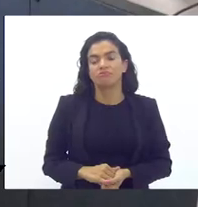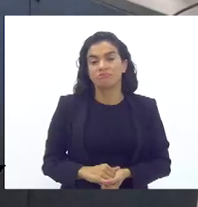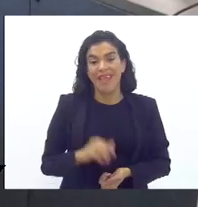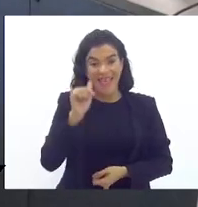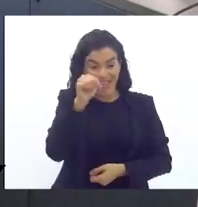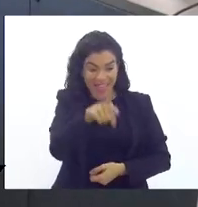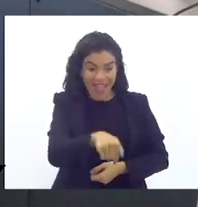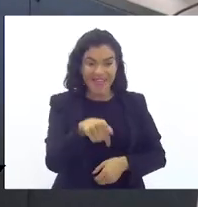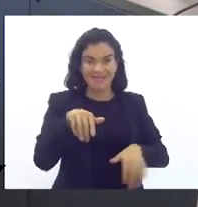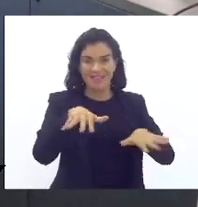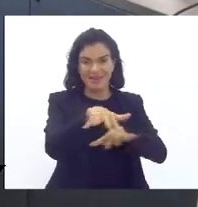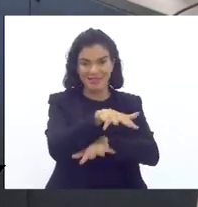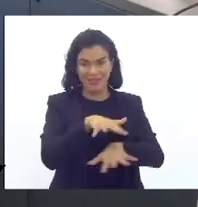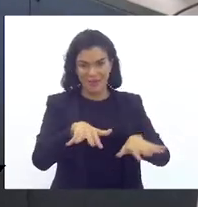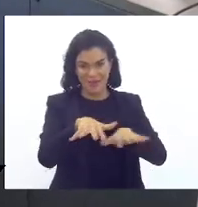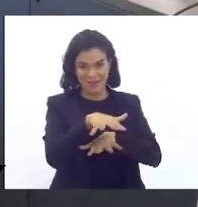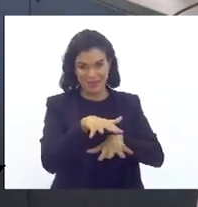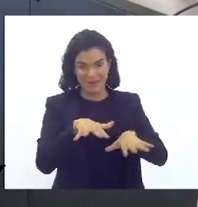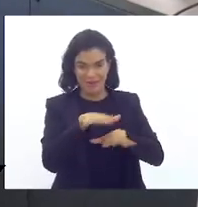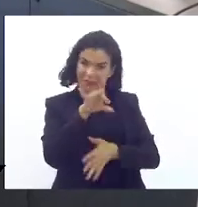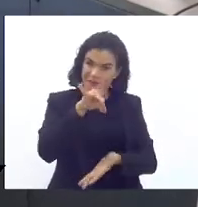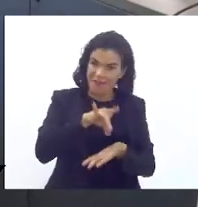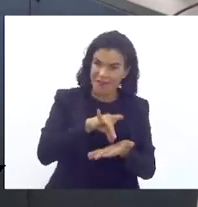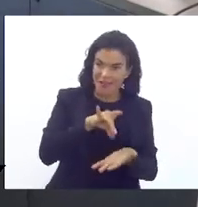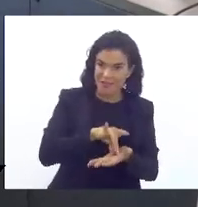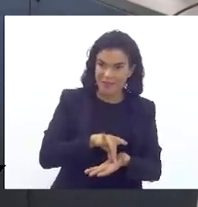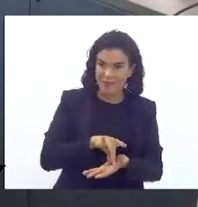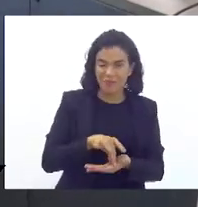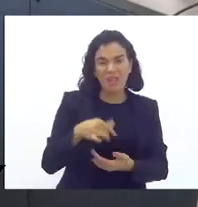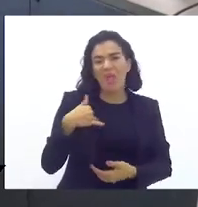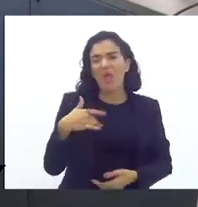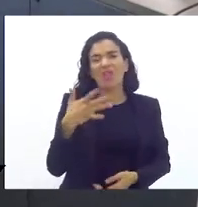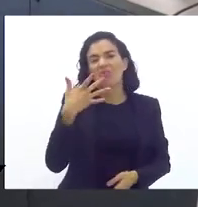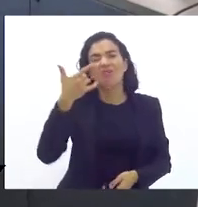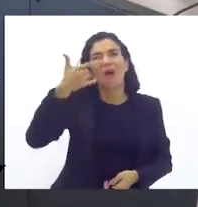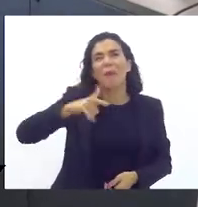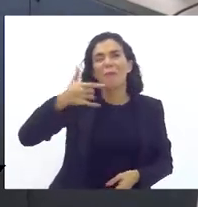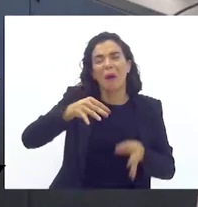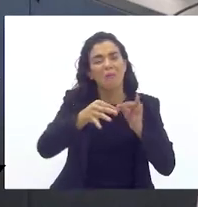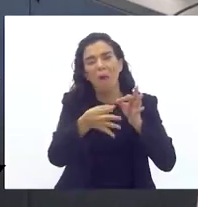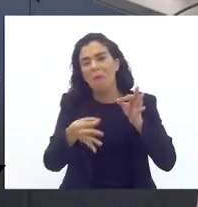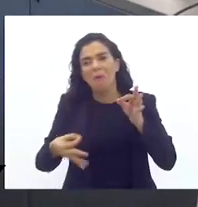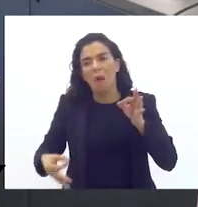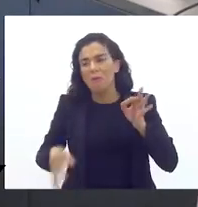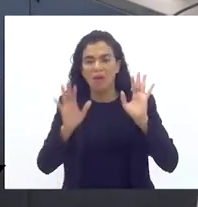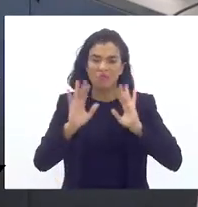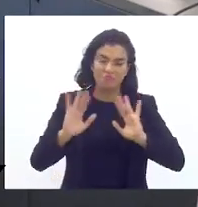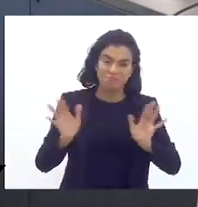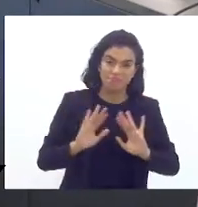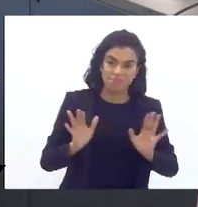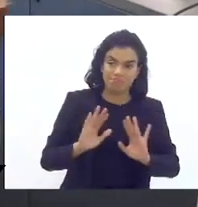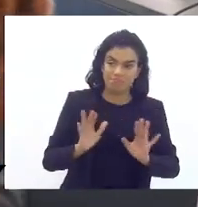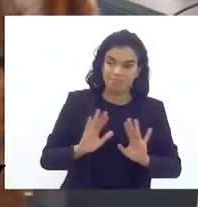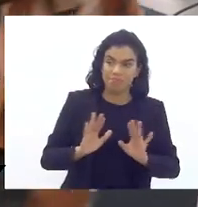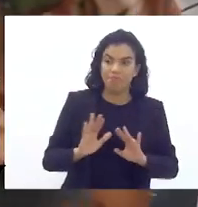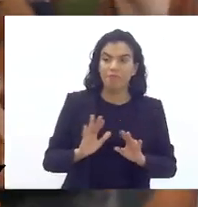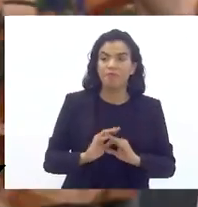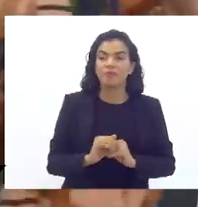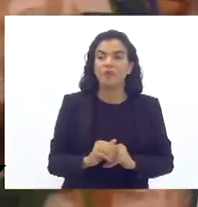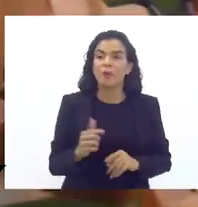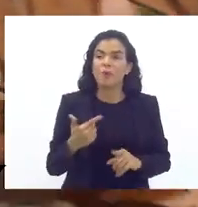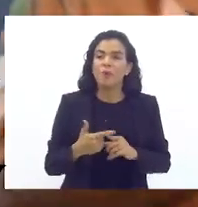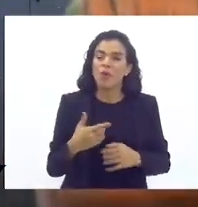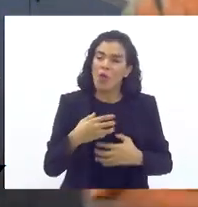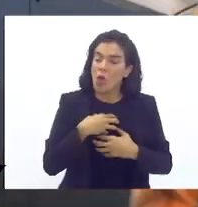essa que é a maior verdade eu não vou ser repetitivo porque eu me